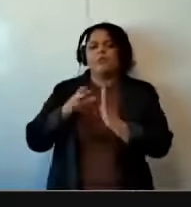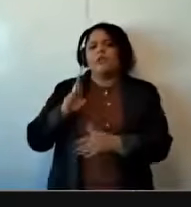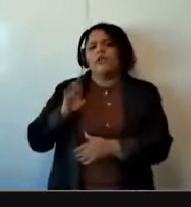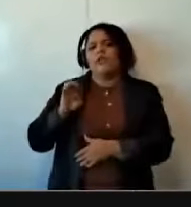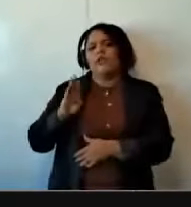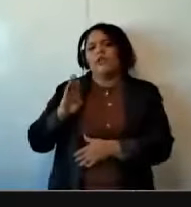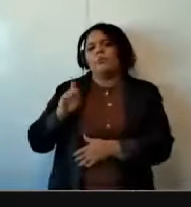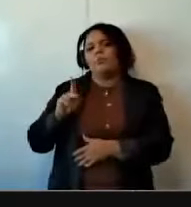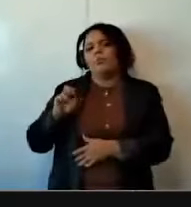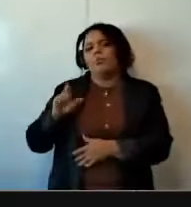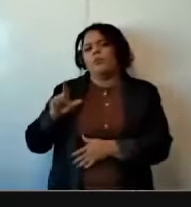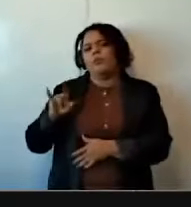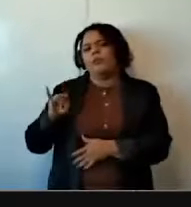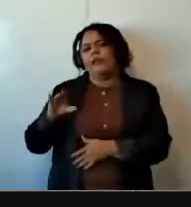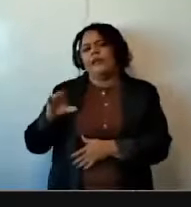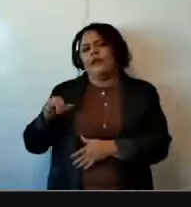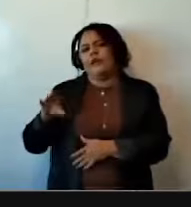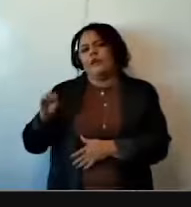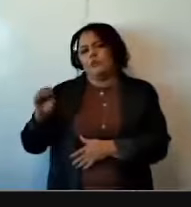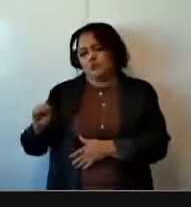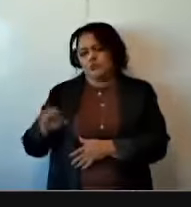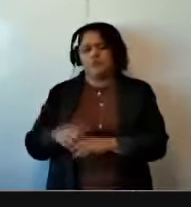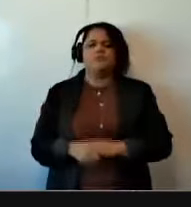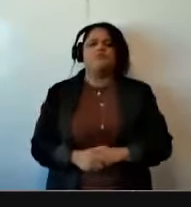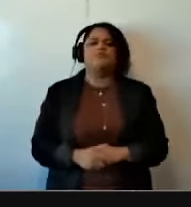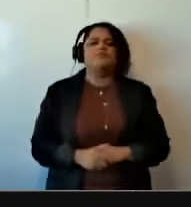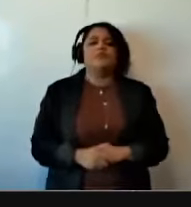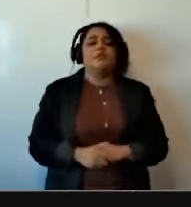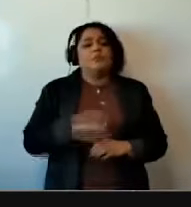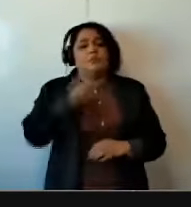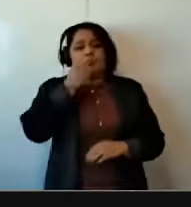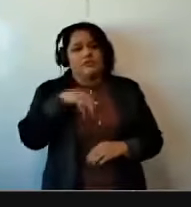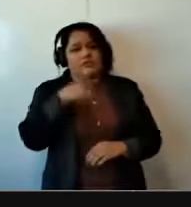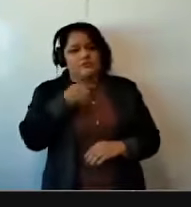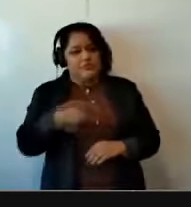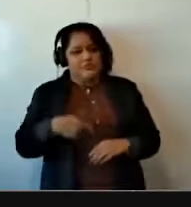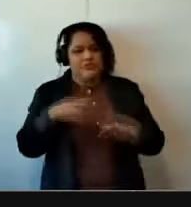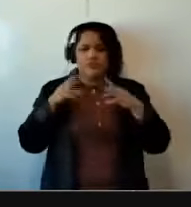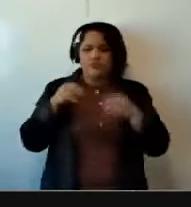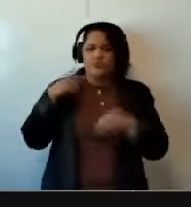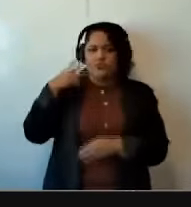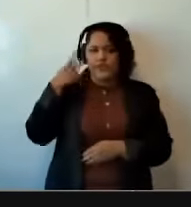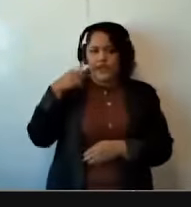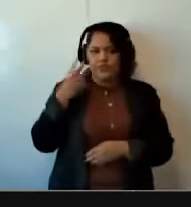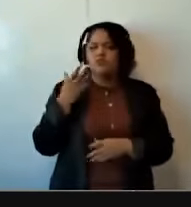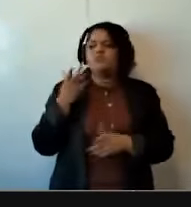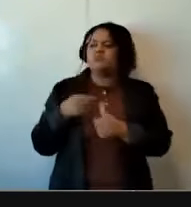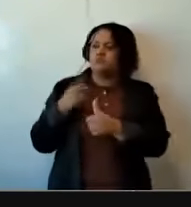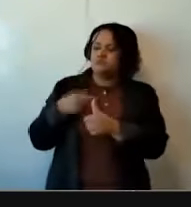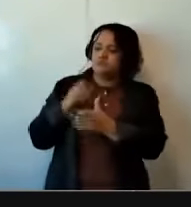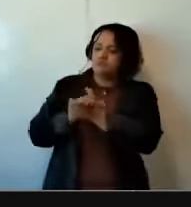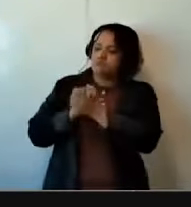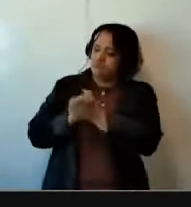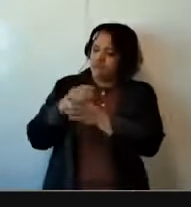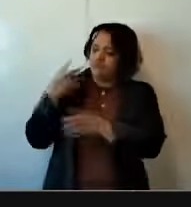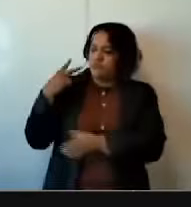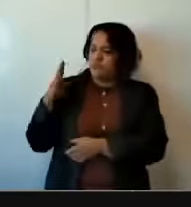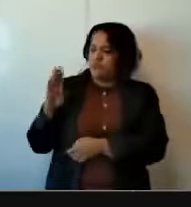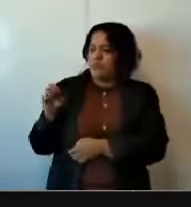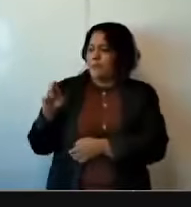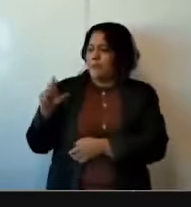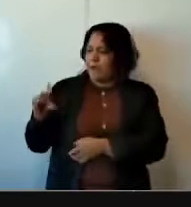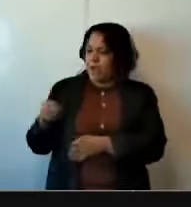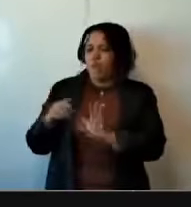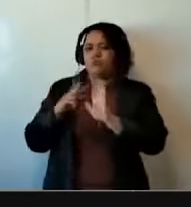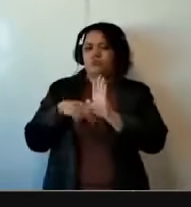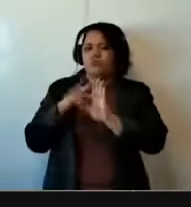vereadores e vereadoras. Quero, em primeiro lugar, parabenizar o vereador Braulio pelo projeto. Dizer também, vereador, que existem emendas